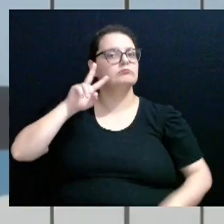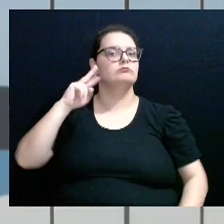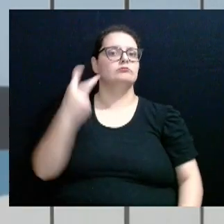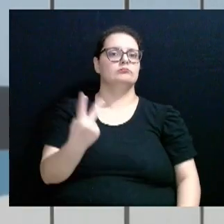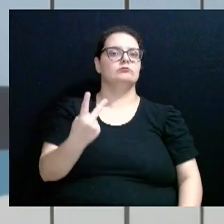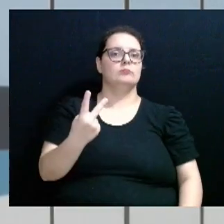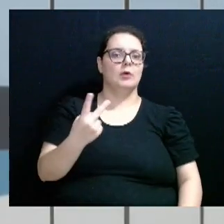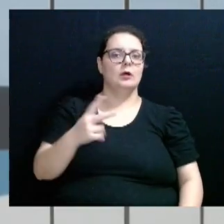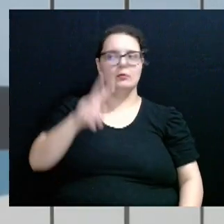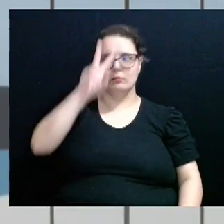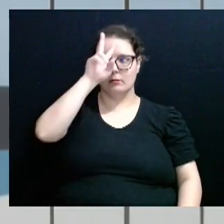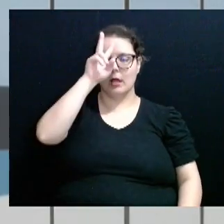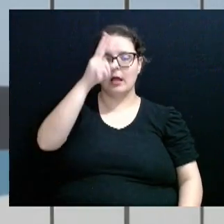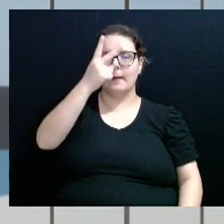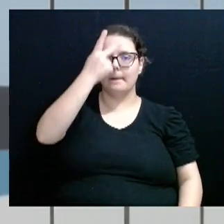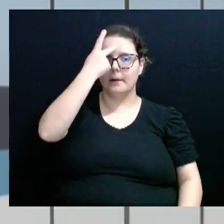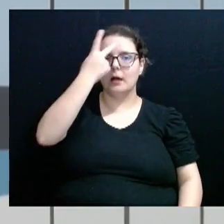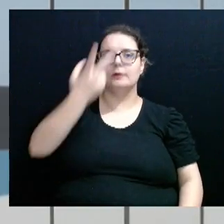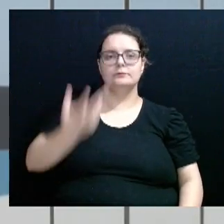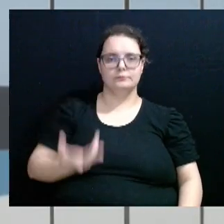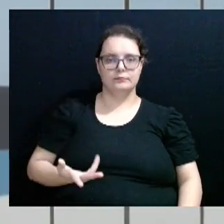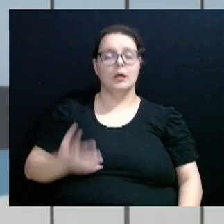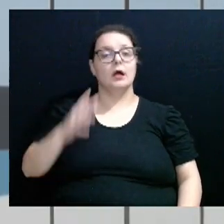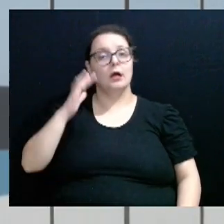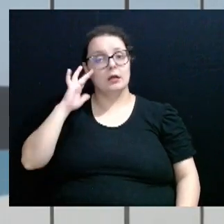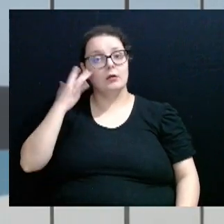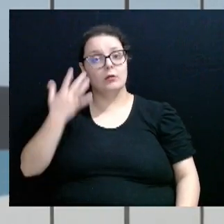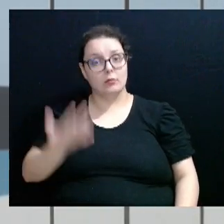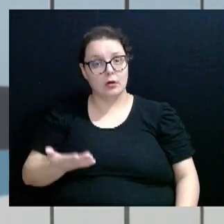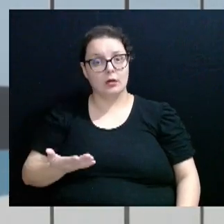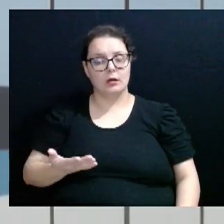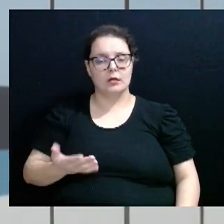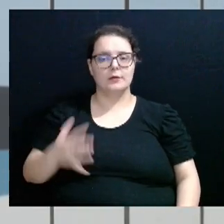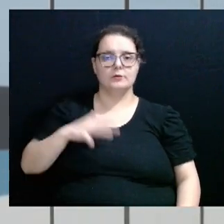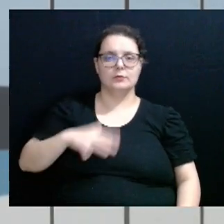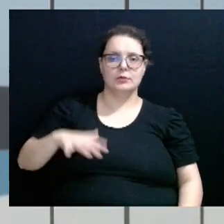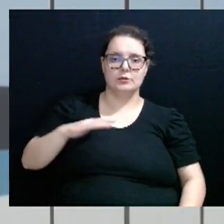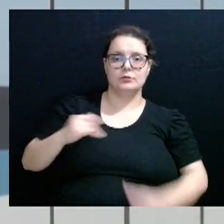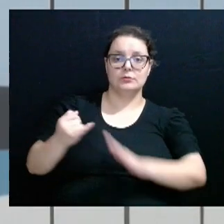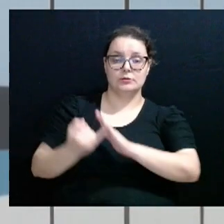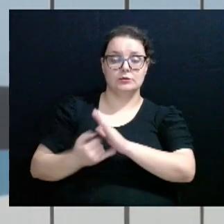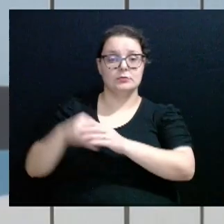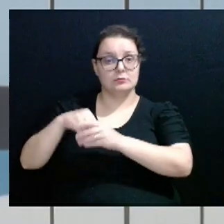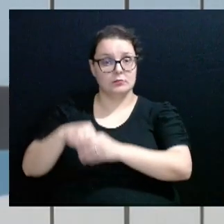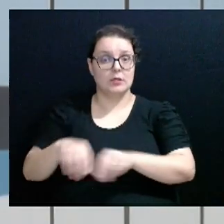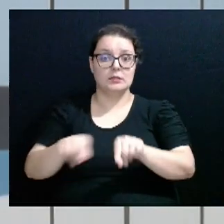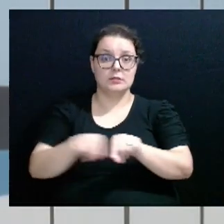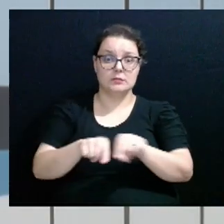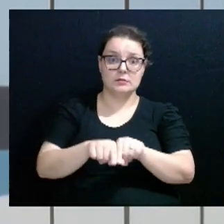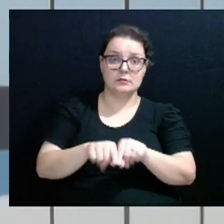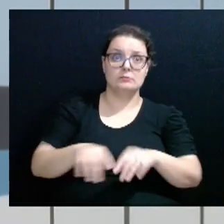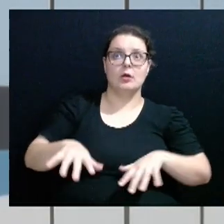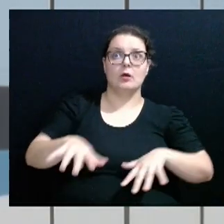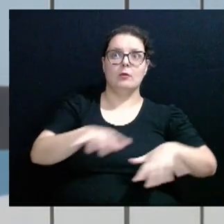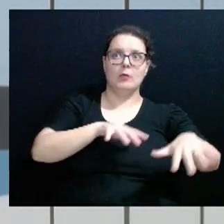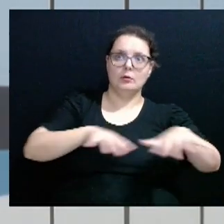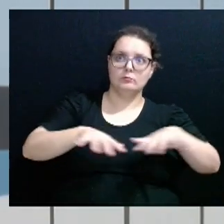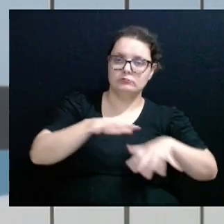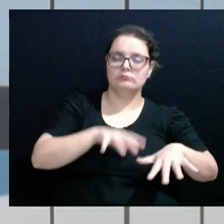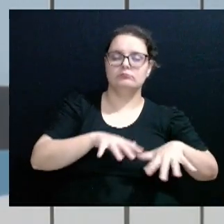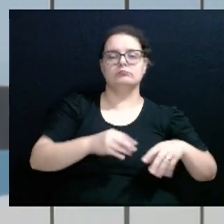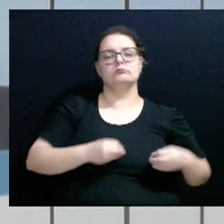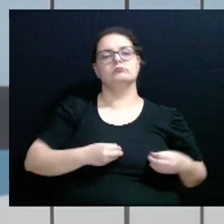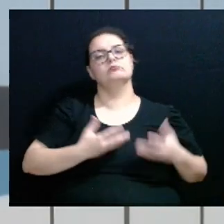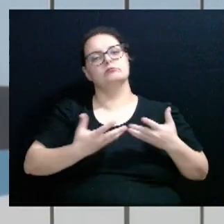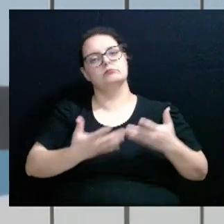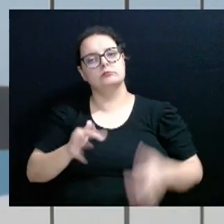acho que aí tem essa parte institucional, mas também há um movimento também de trazer fontes e